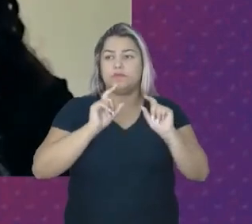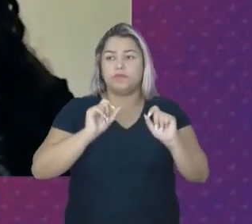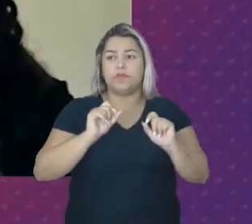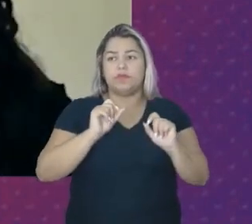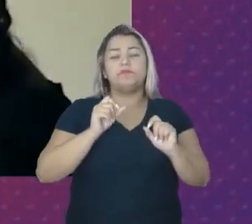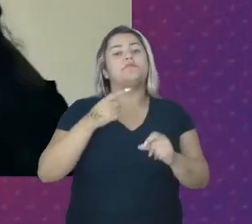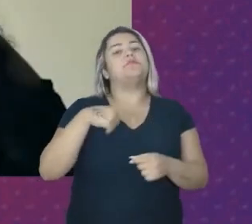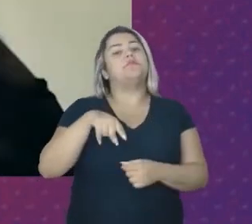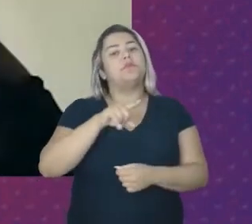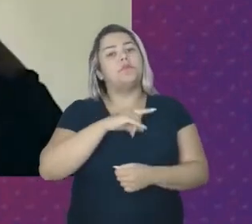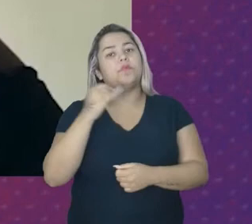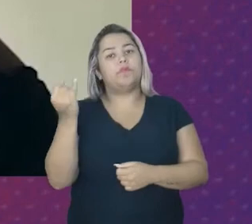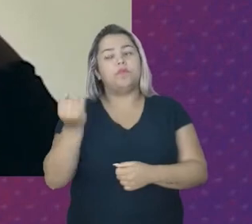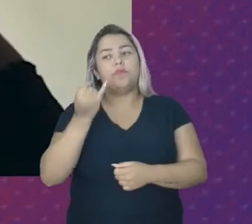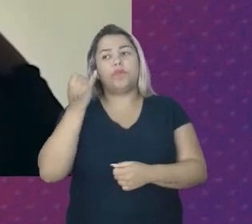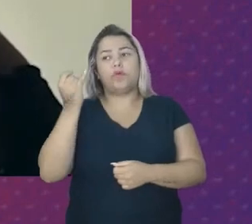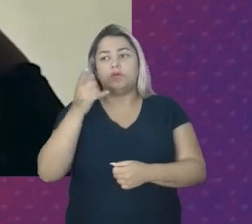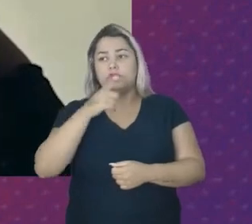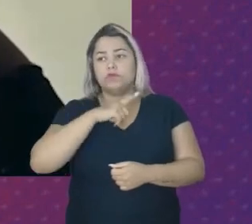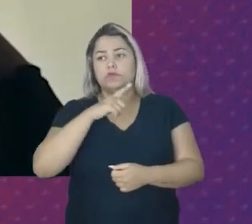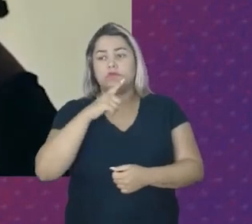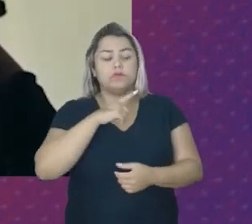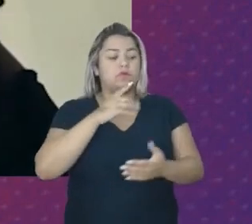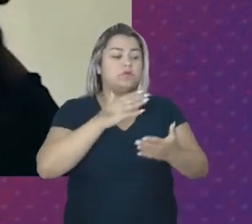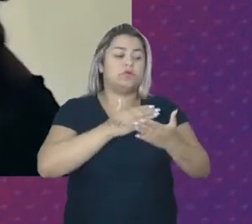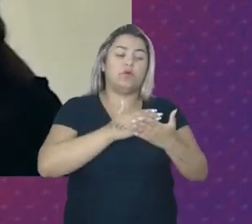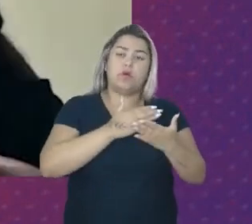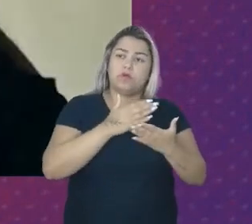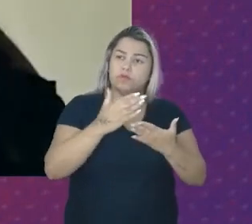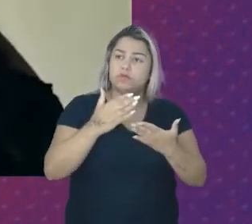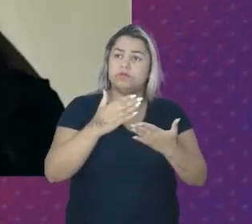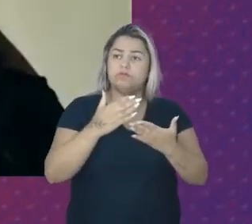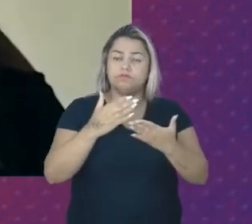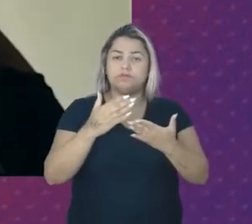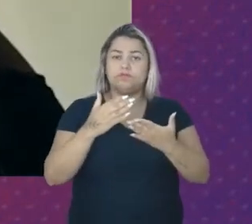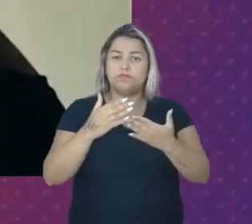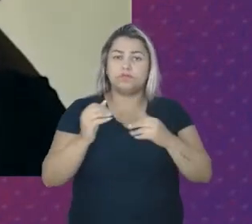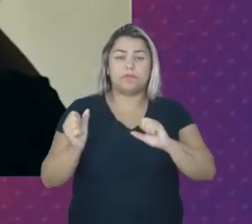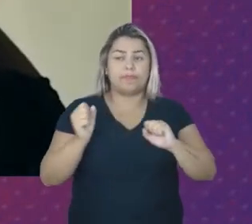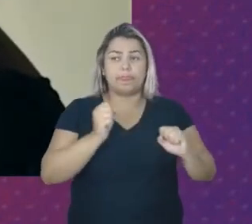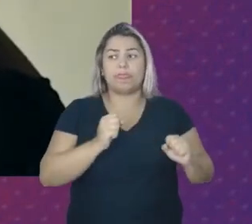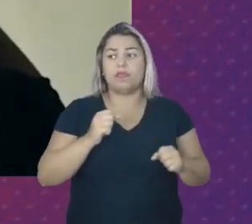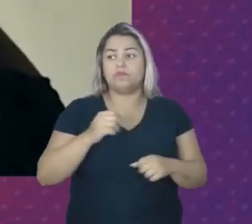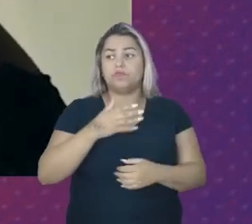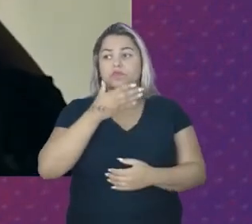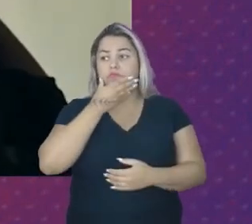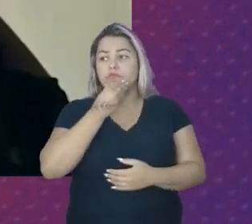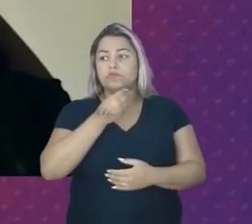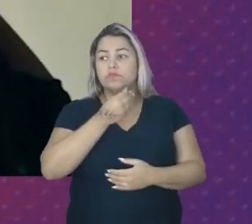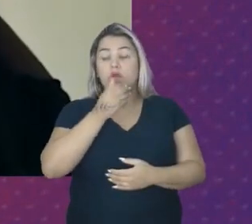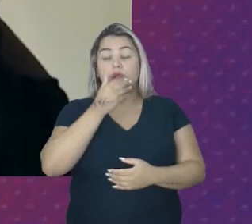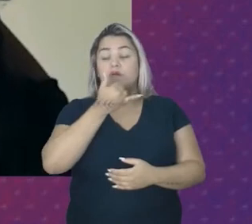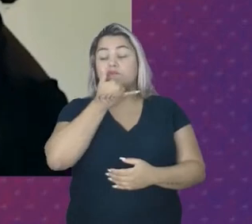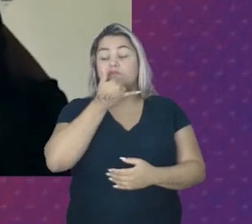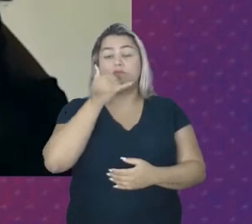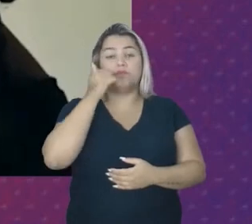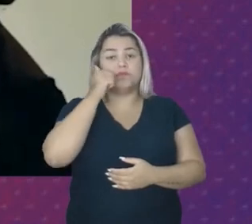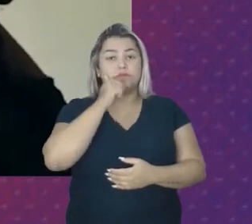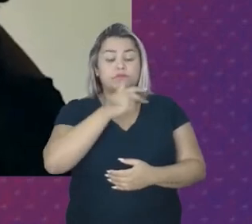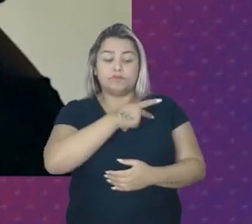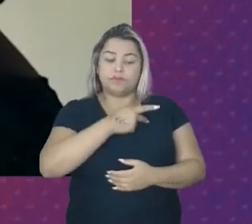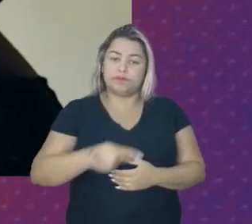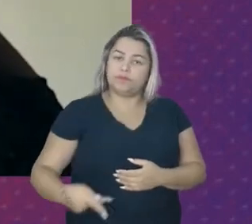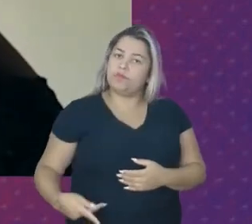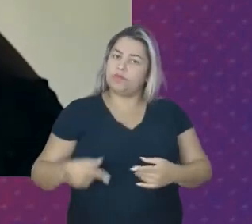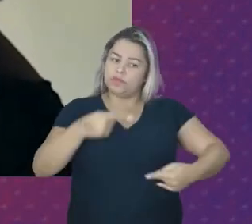qual a importância da gente ter ministros negros nesse momento em Portugal com o presidente Lula, tudo isso tem que ser dito, tem